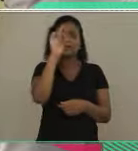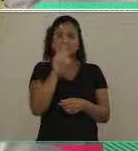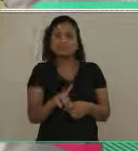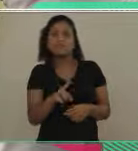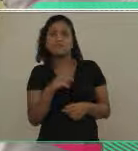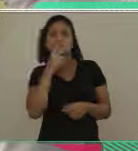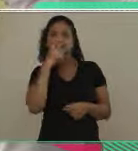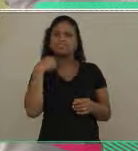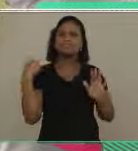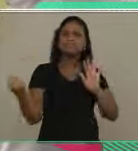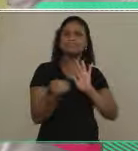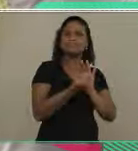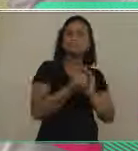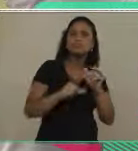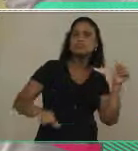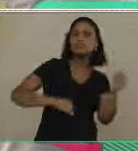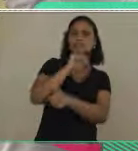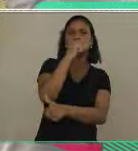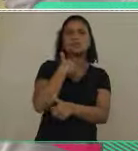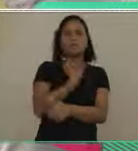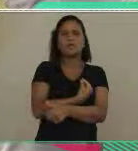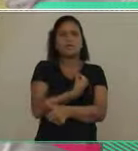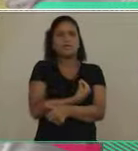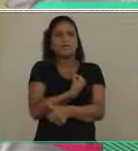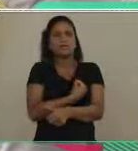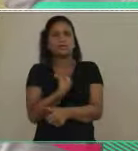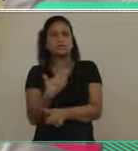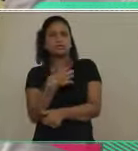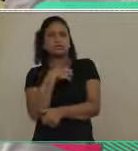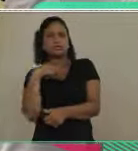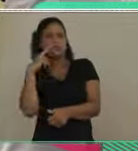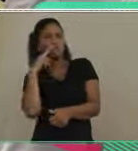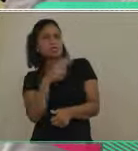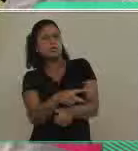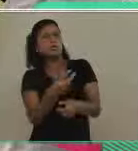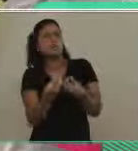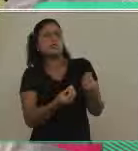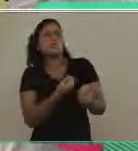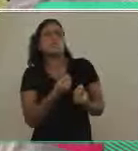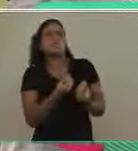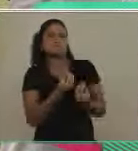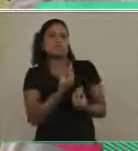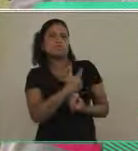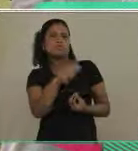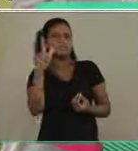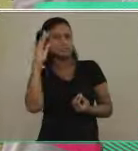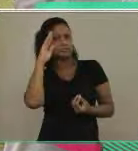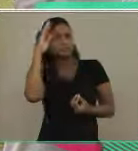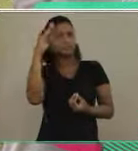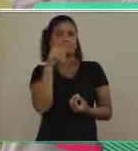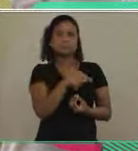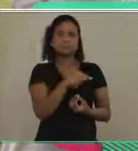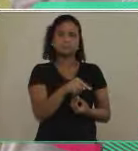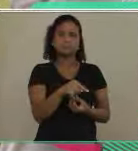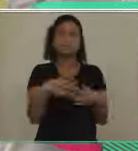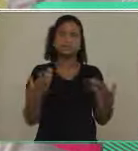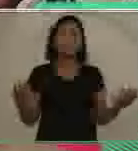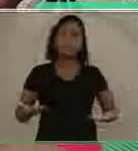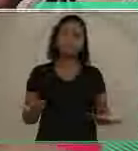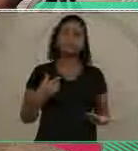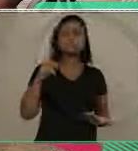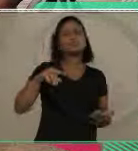mudou a vida de eu ver ela sob um outro prisma então hoje eu sou muito feliz sendo uma pessoa com deficiência